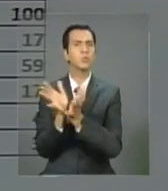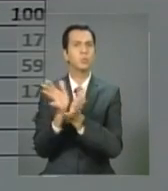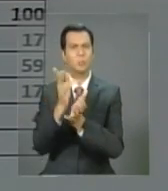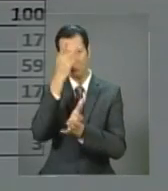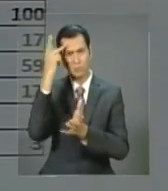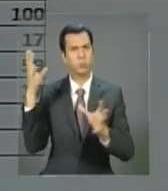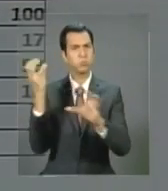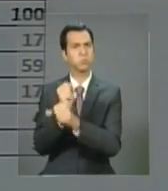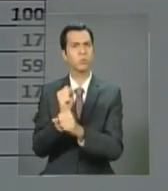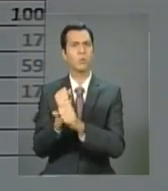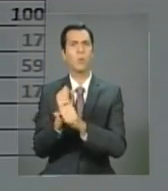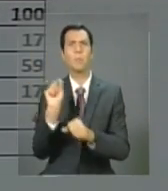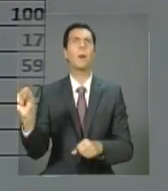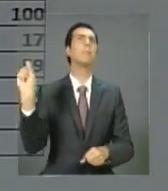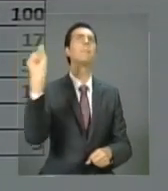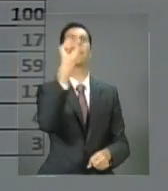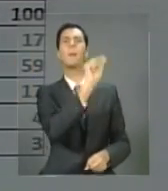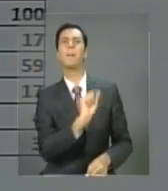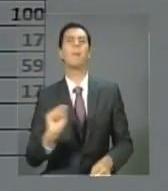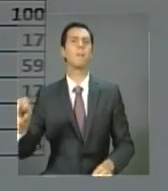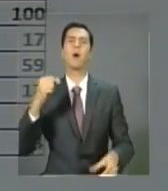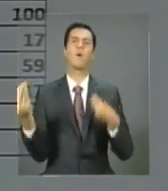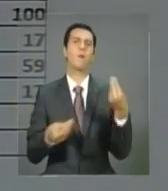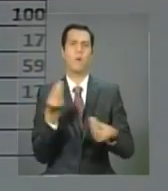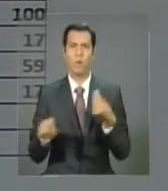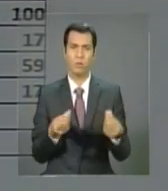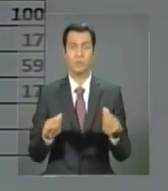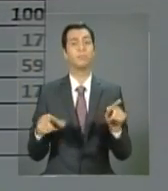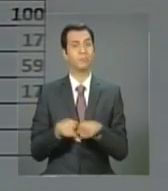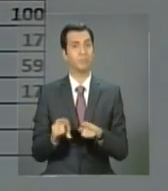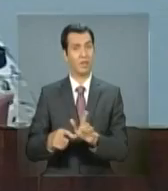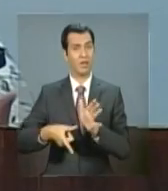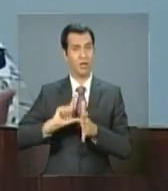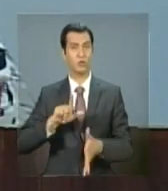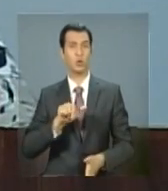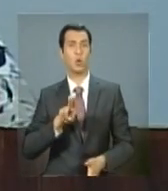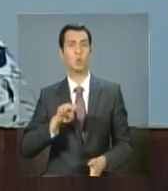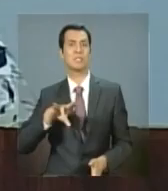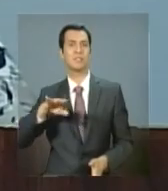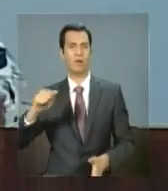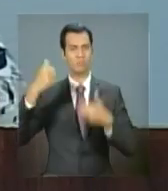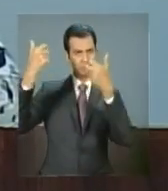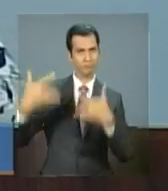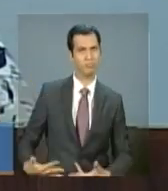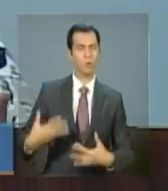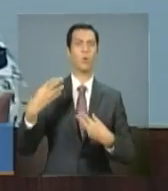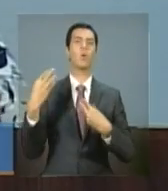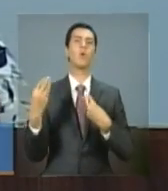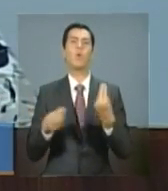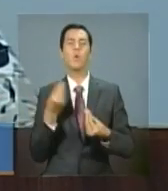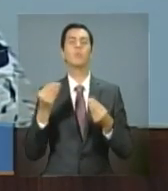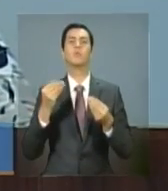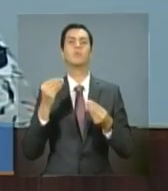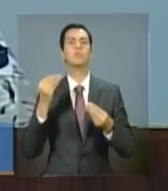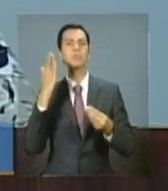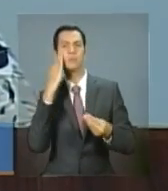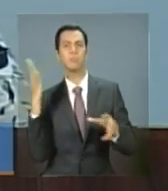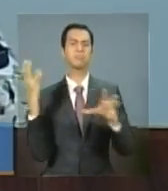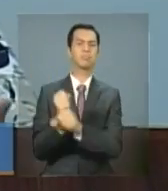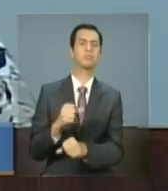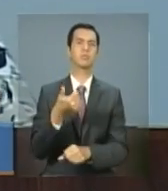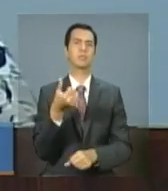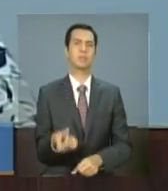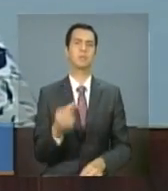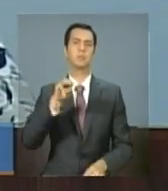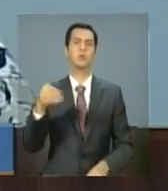comentado, como a gente chegou nesses 16 milhões, nós estamos falando de pessoas, de famílias que têm uma renda per capita,